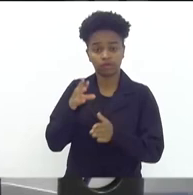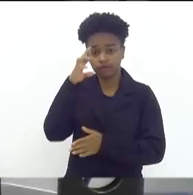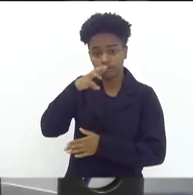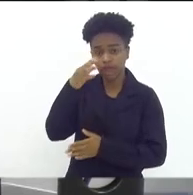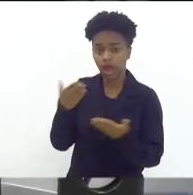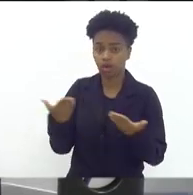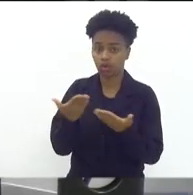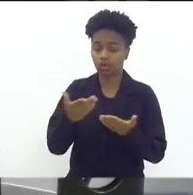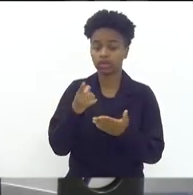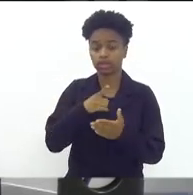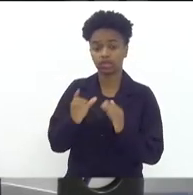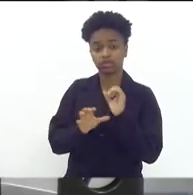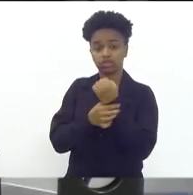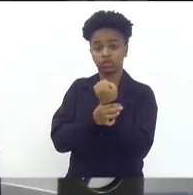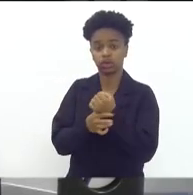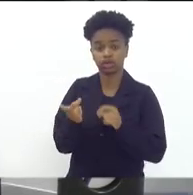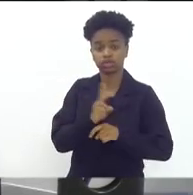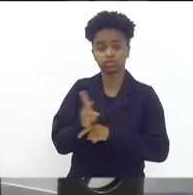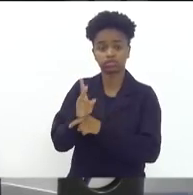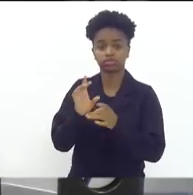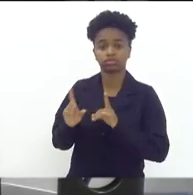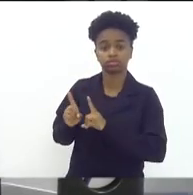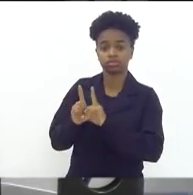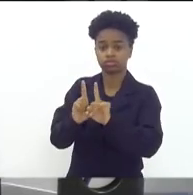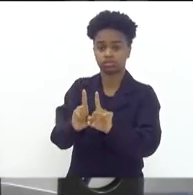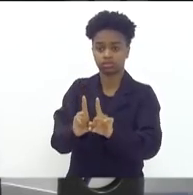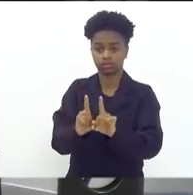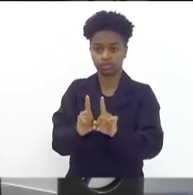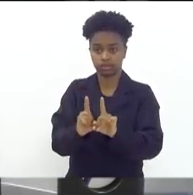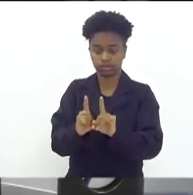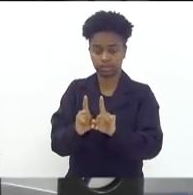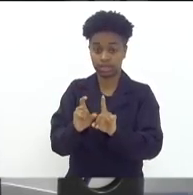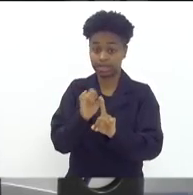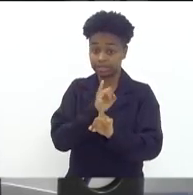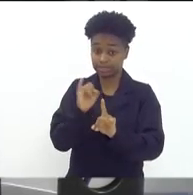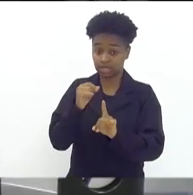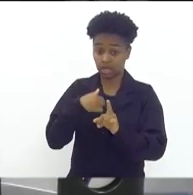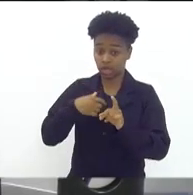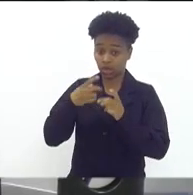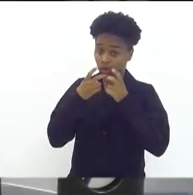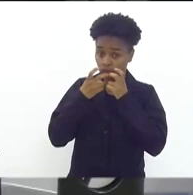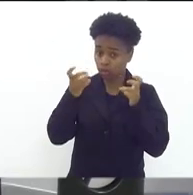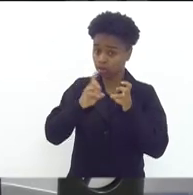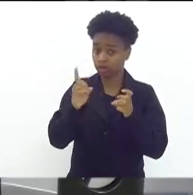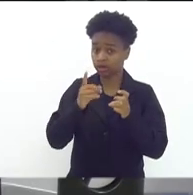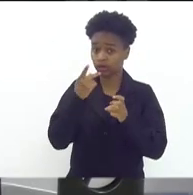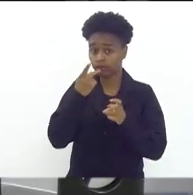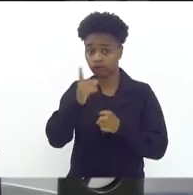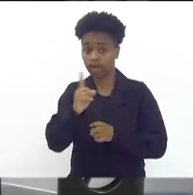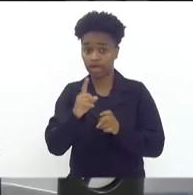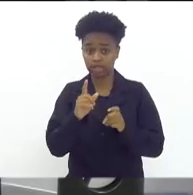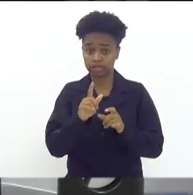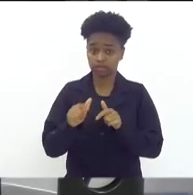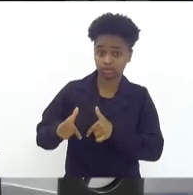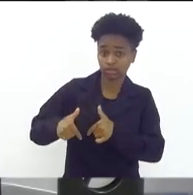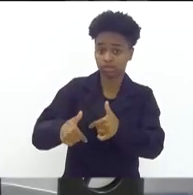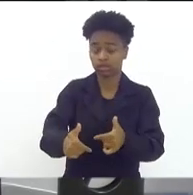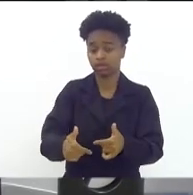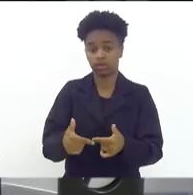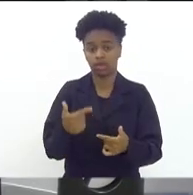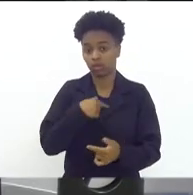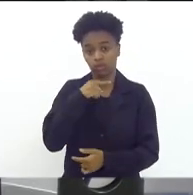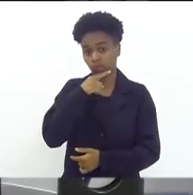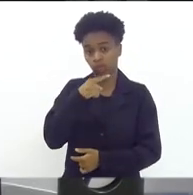acompanhado de um segurança que esteve ao meu lado então peço se eu não gritasse e falasse nesses termos eu não teria subido até